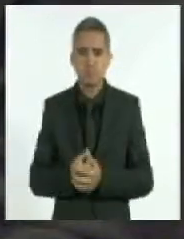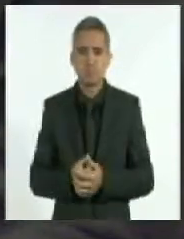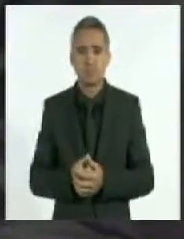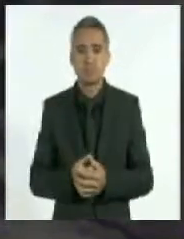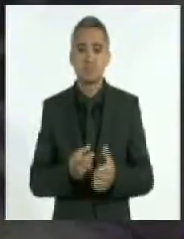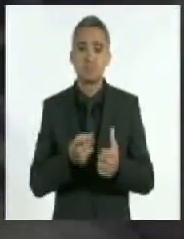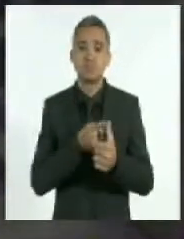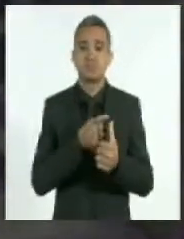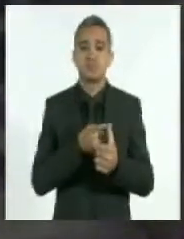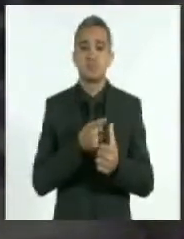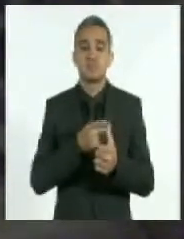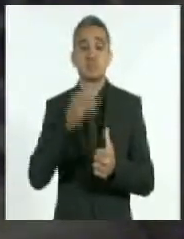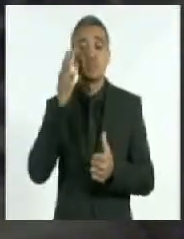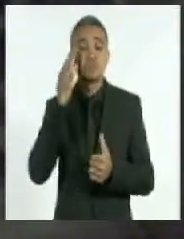relação à